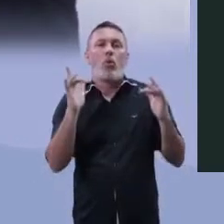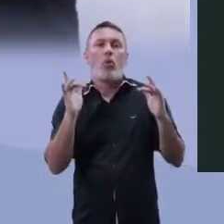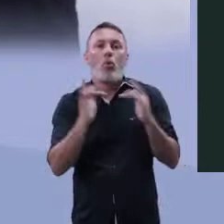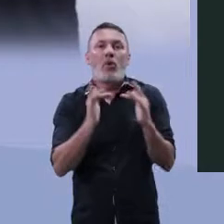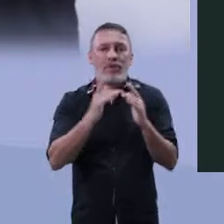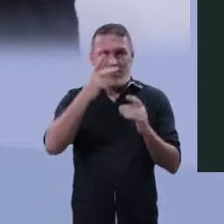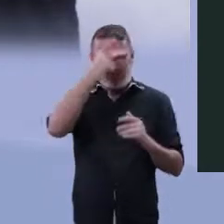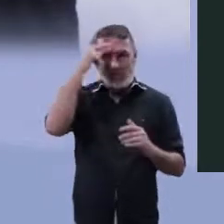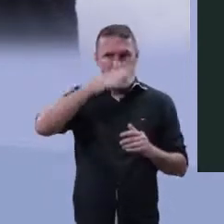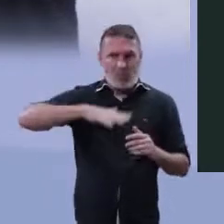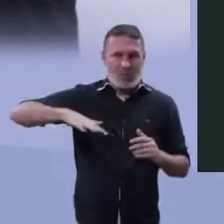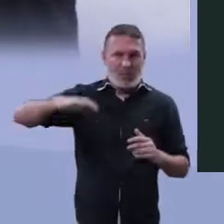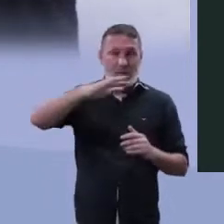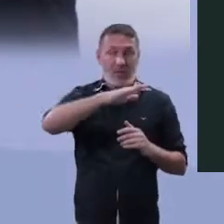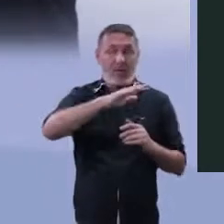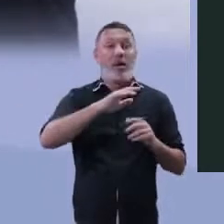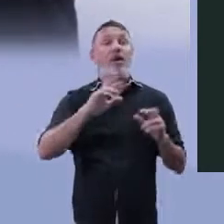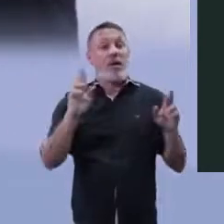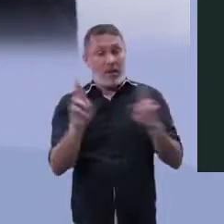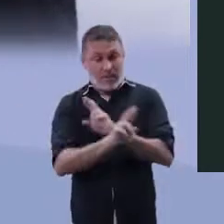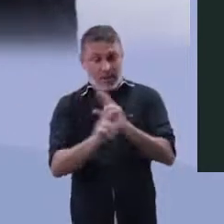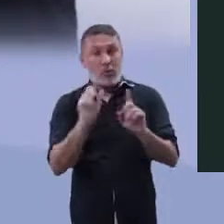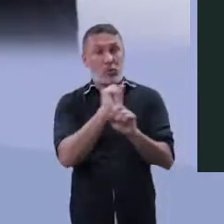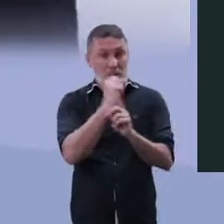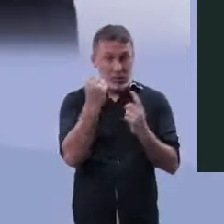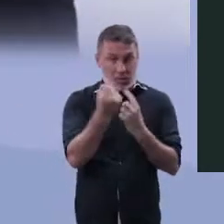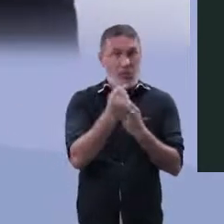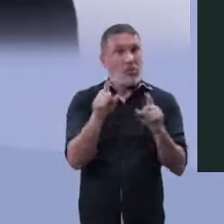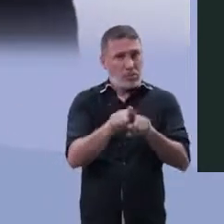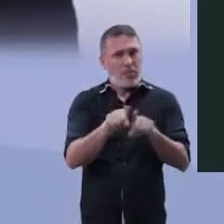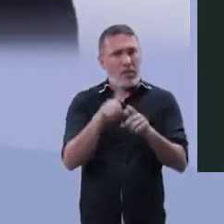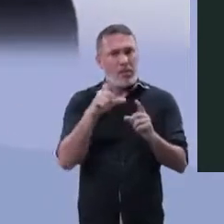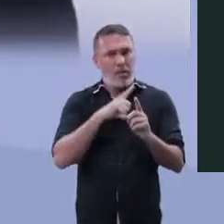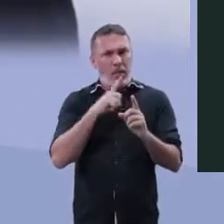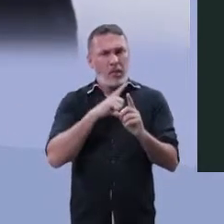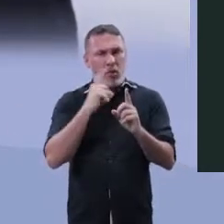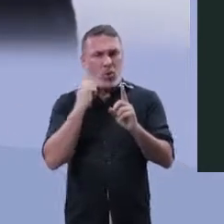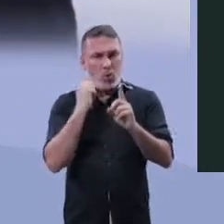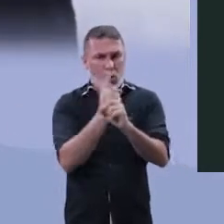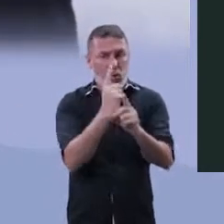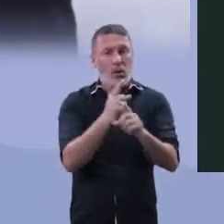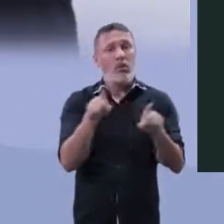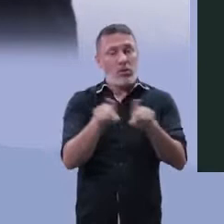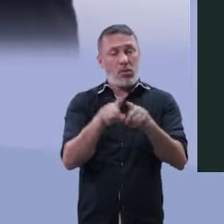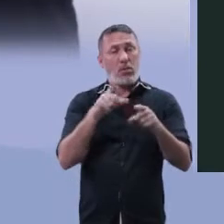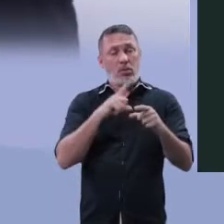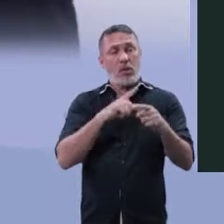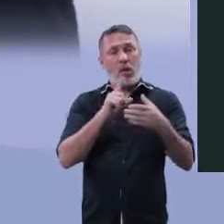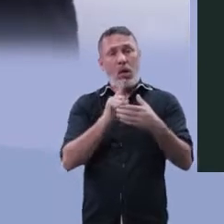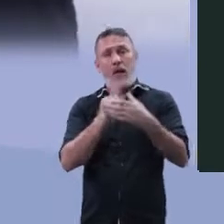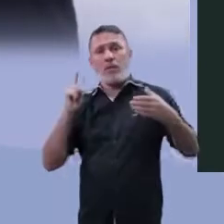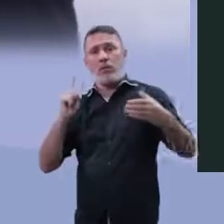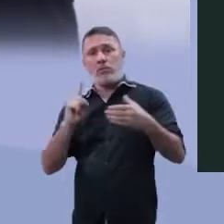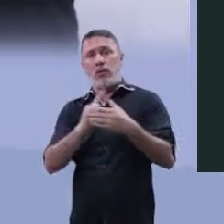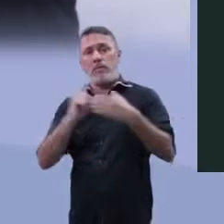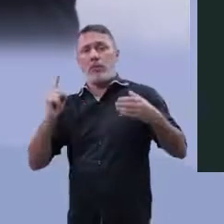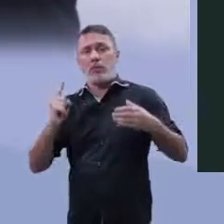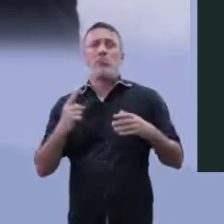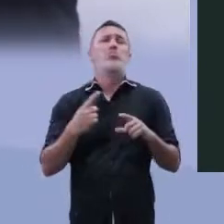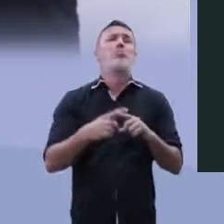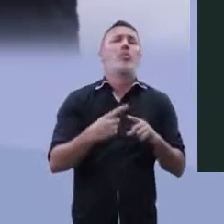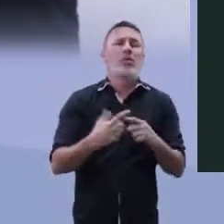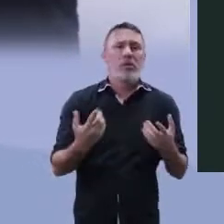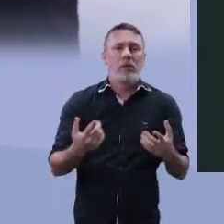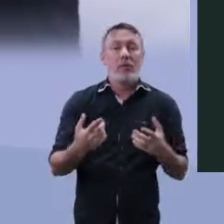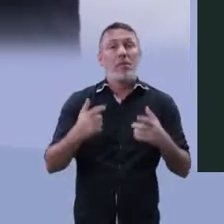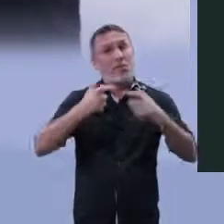sociais depois permitem uma aproximação entre as pessoas, né? Essas relações sociais elas também podem ser distanciadas. O